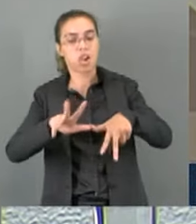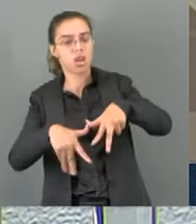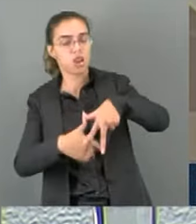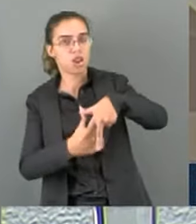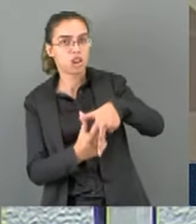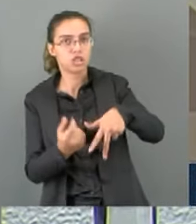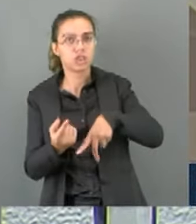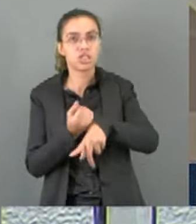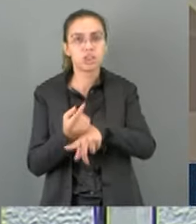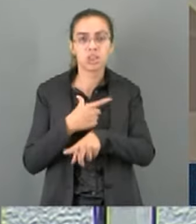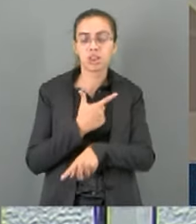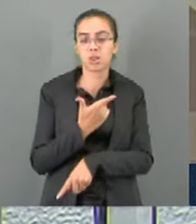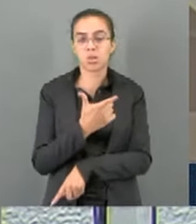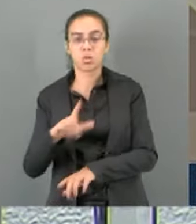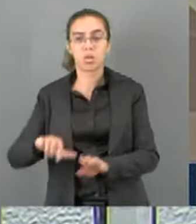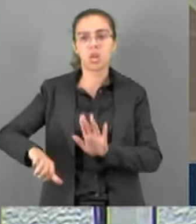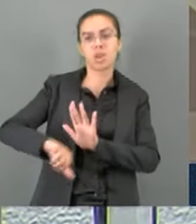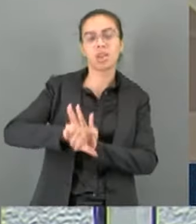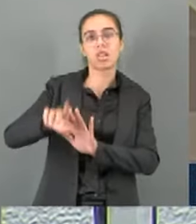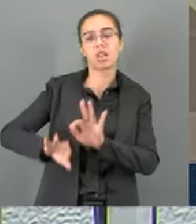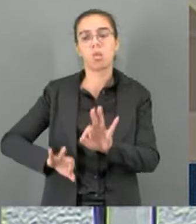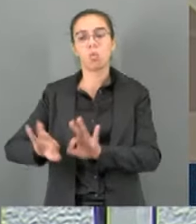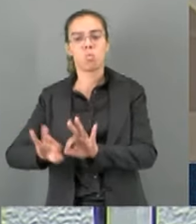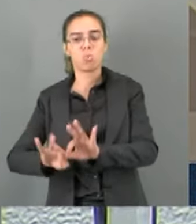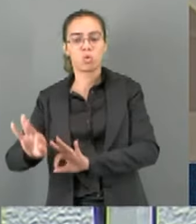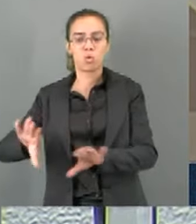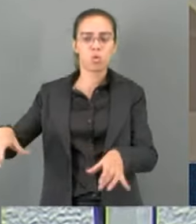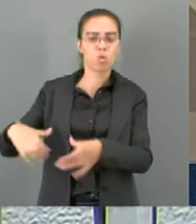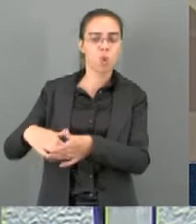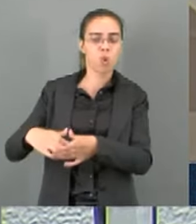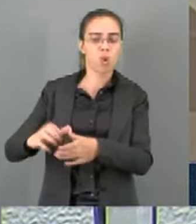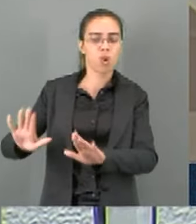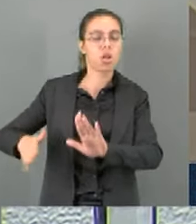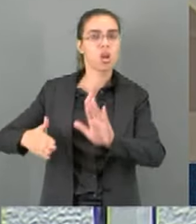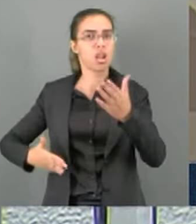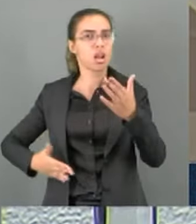sujeito foi condenado, organização criminosa. E ela pressupõe o